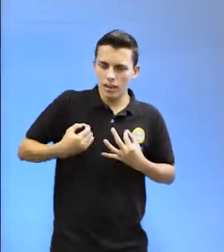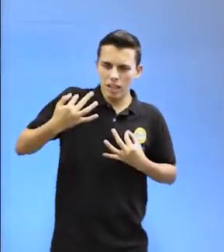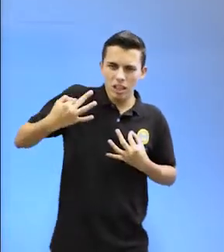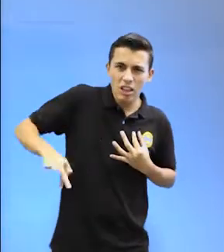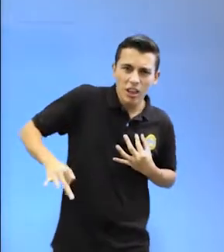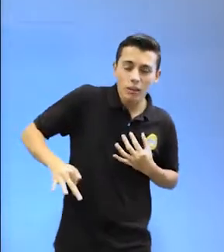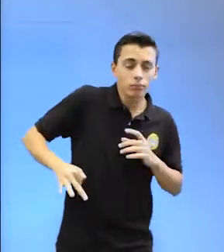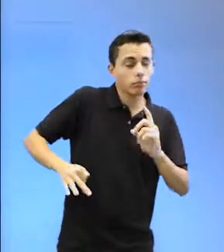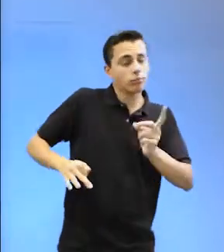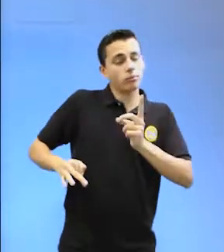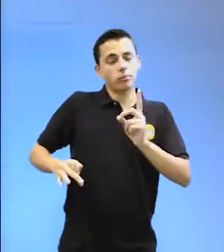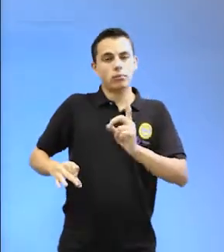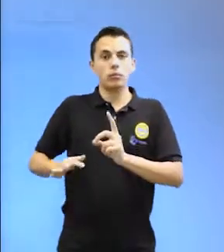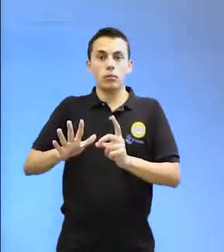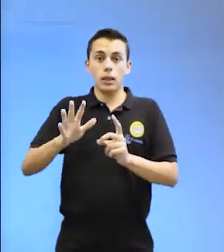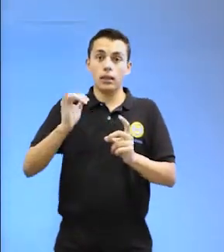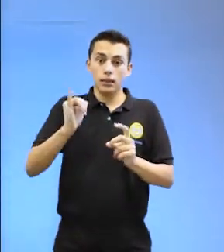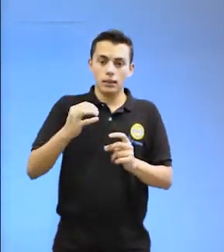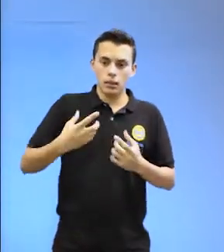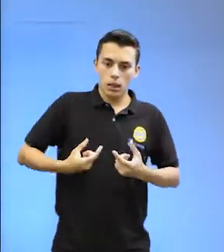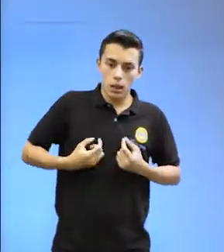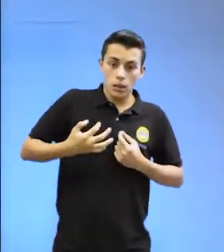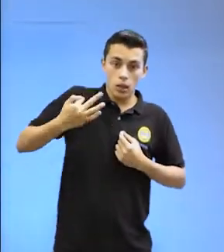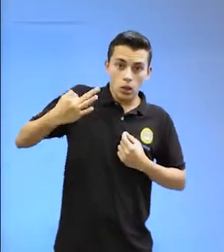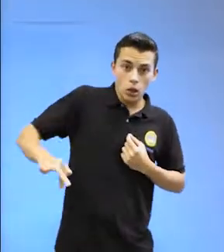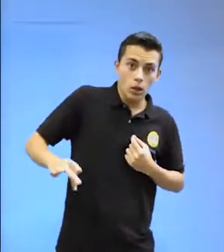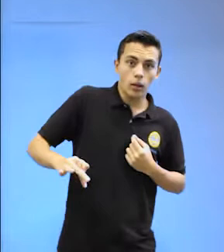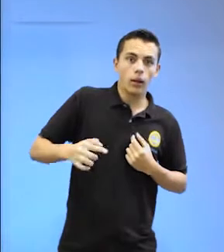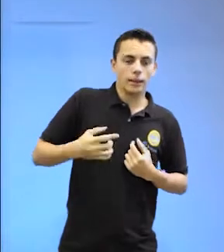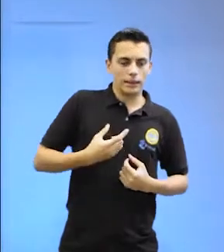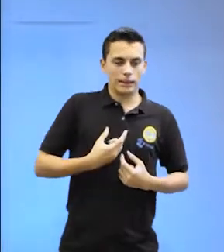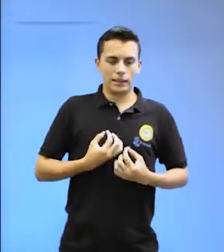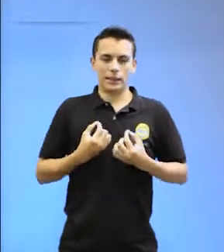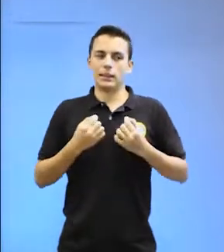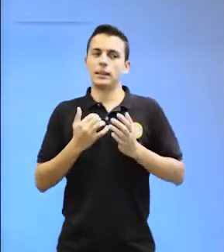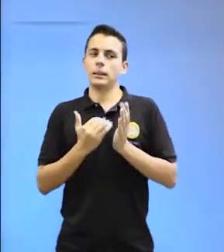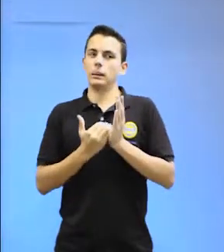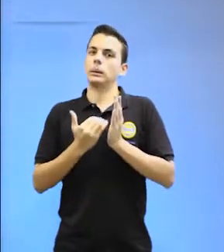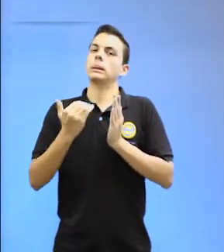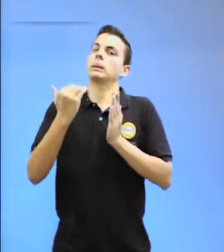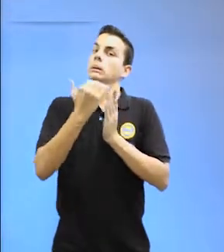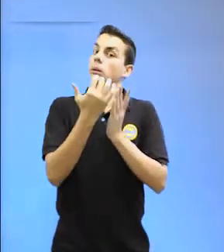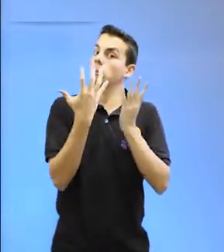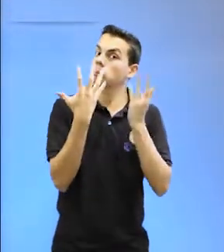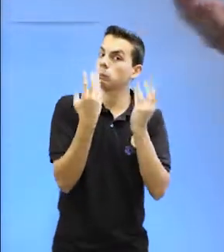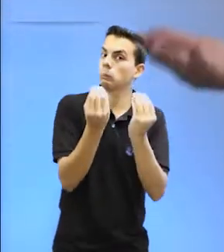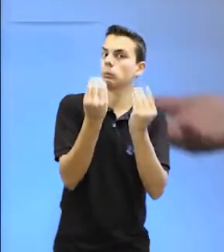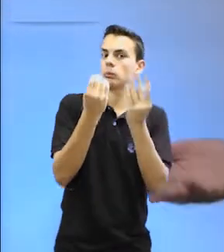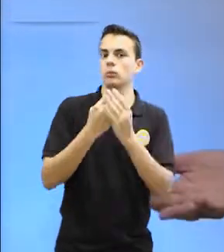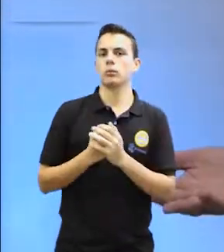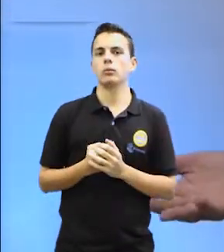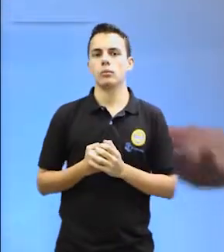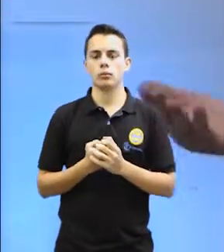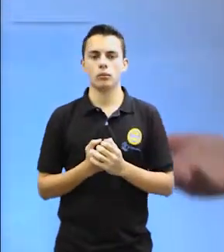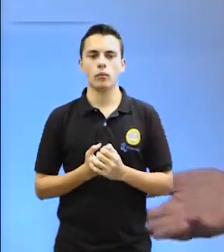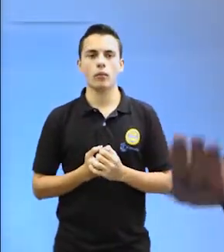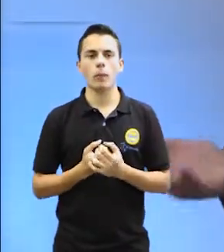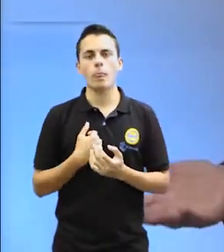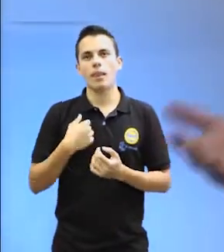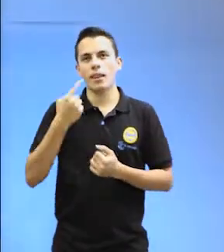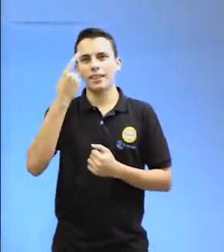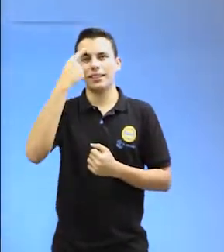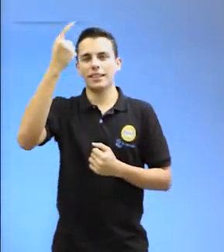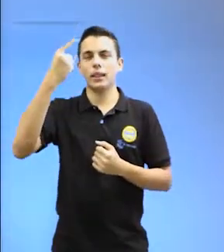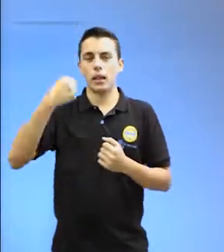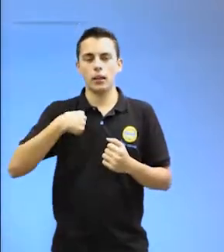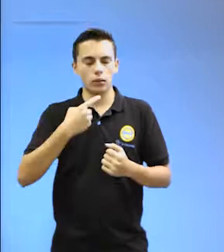dor surge é porque já está avançado. Certo. E isso para mim não tem o que paga, porque claro. eu me lembrei de uma história, não sei se